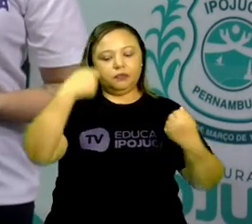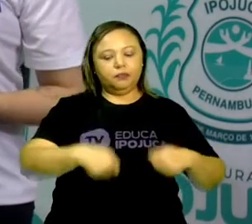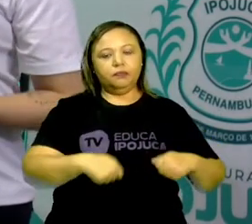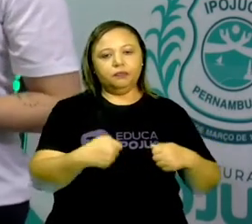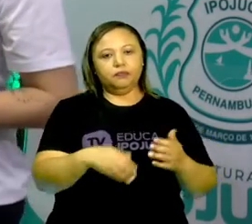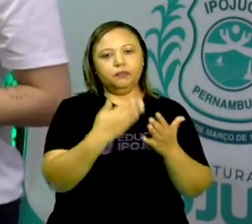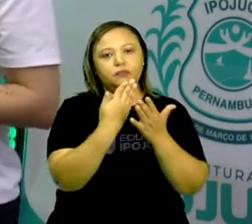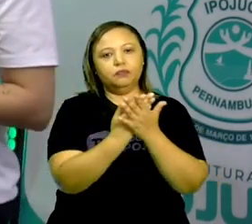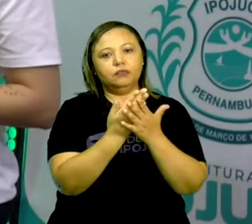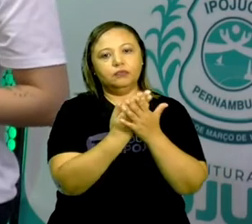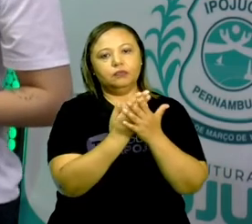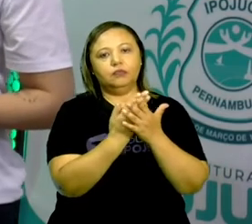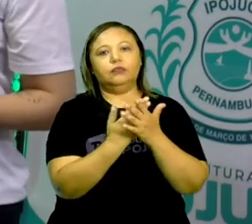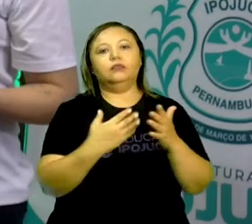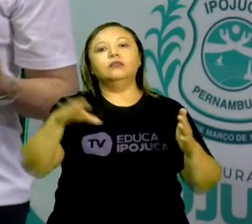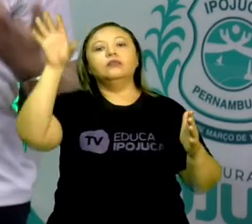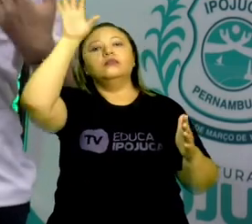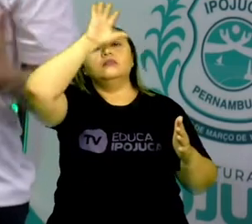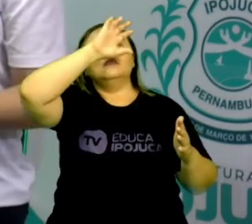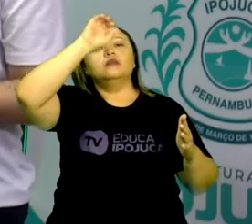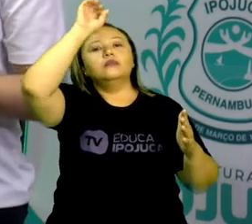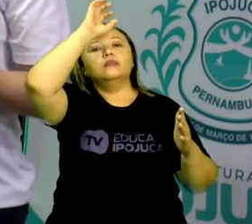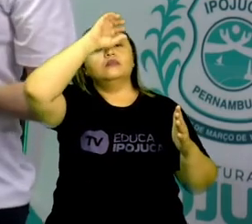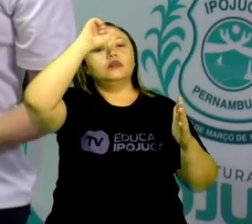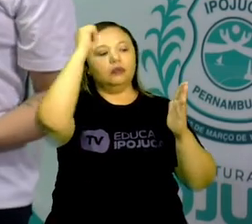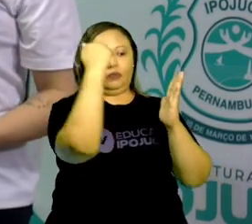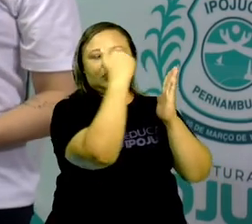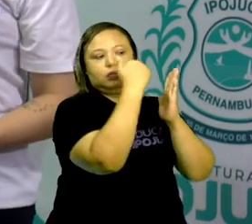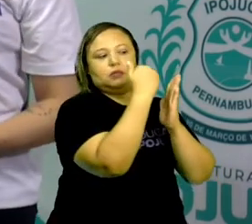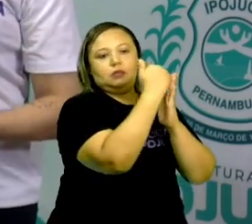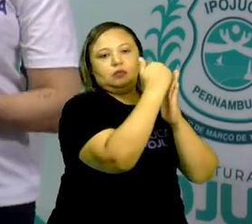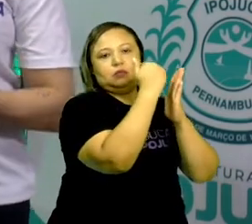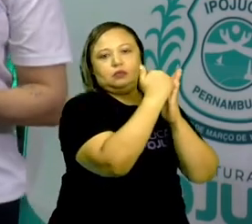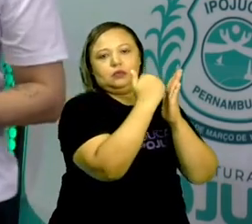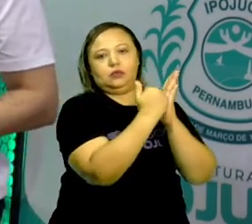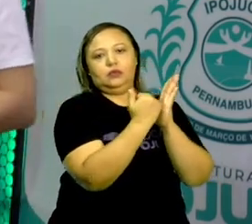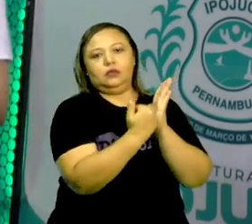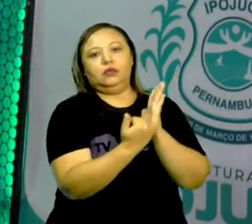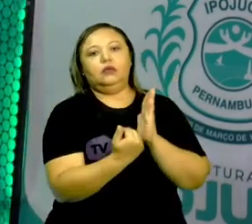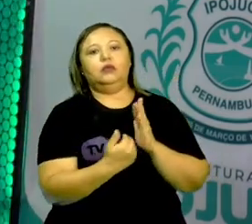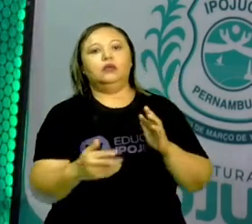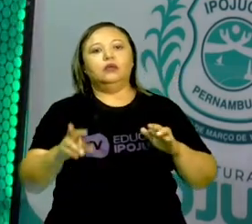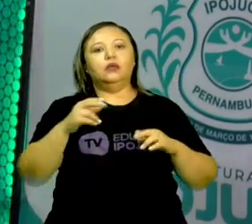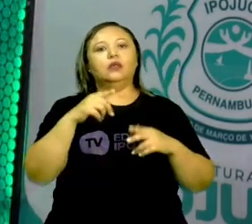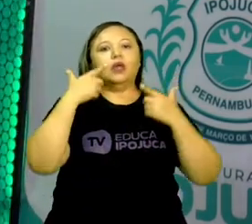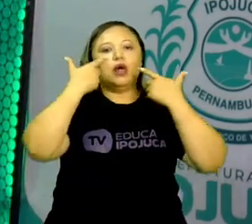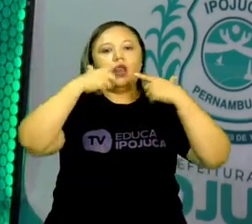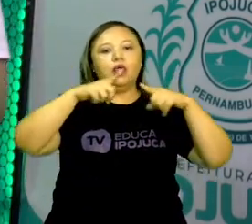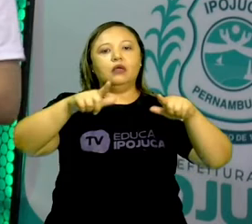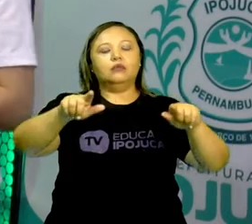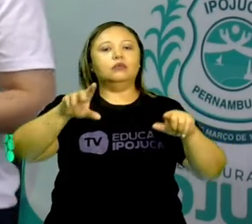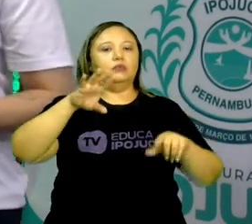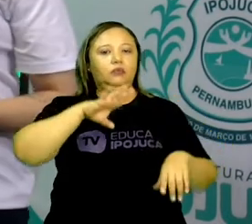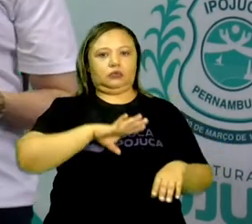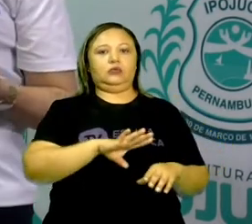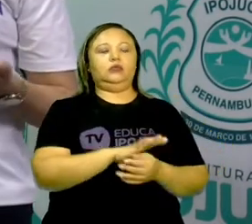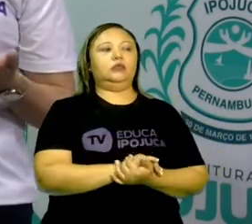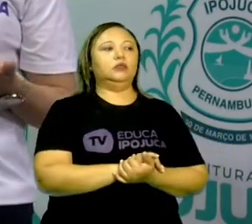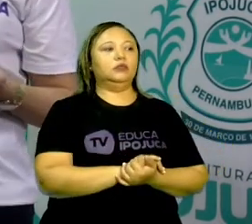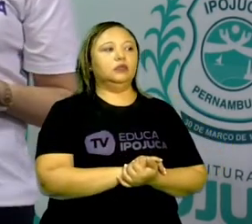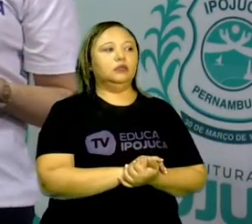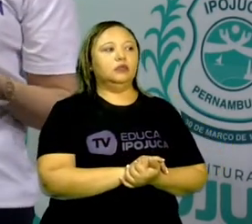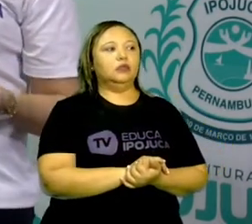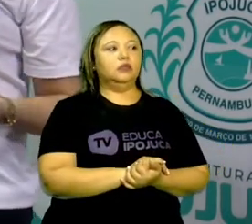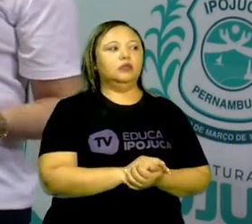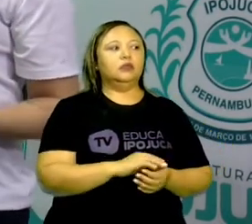padrão, por que eu preciso respeitar quem não consegue, quem não segue a